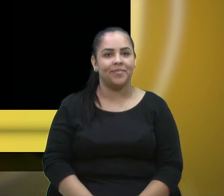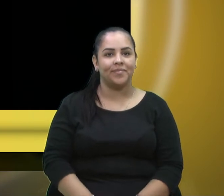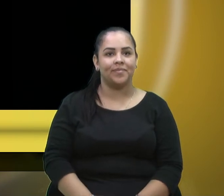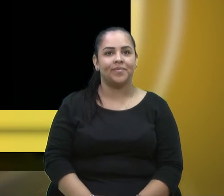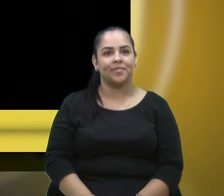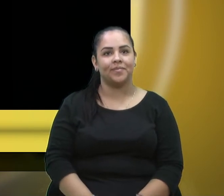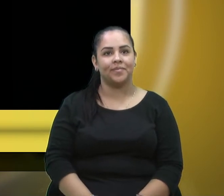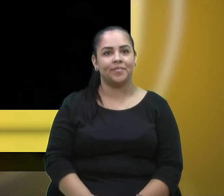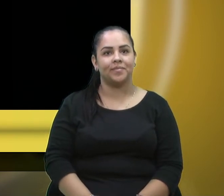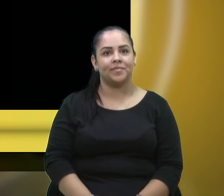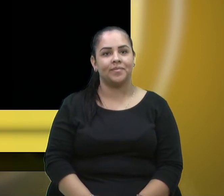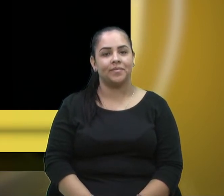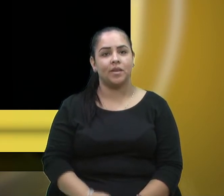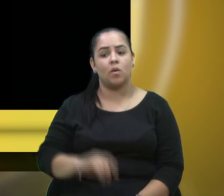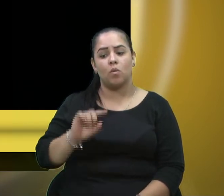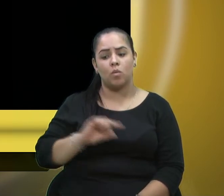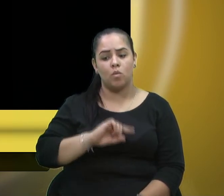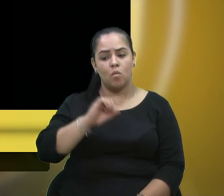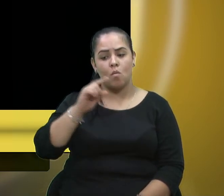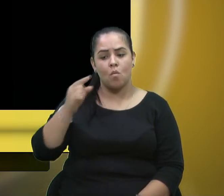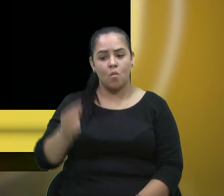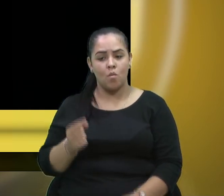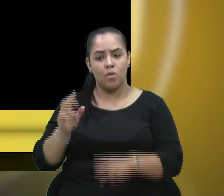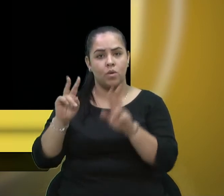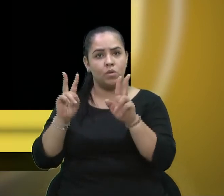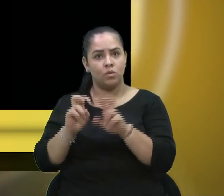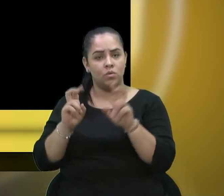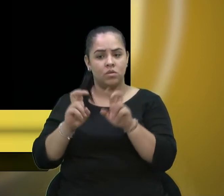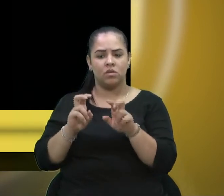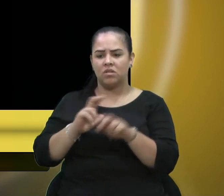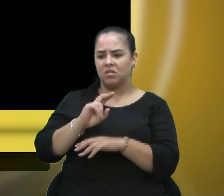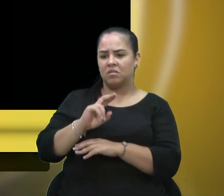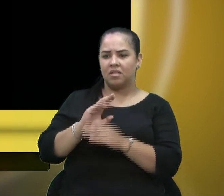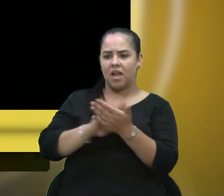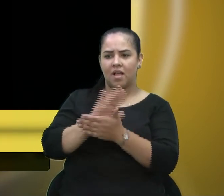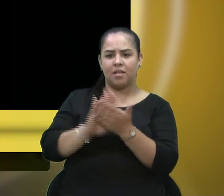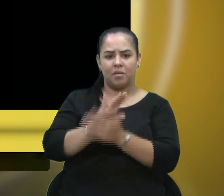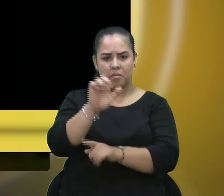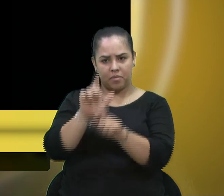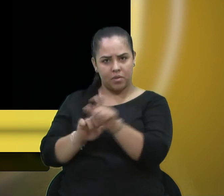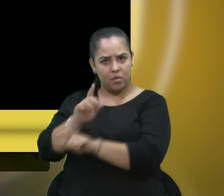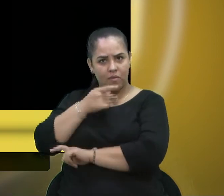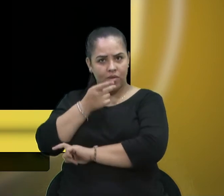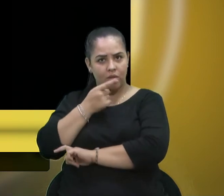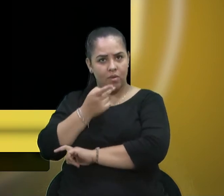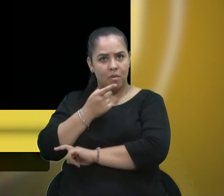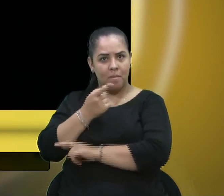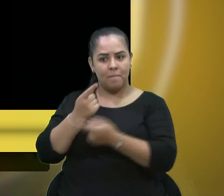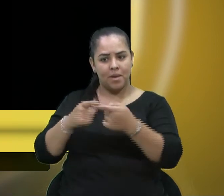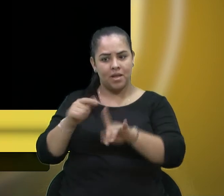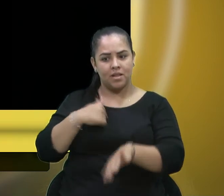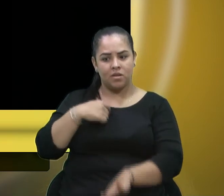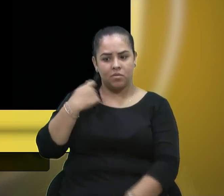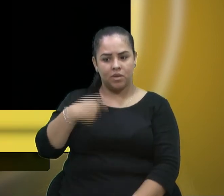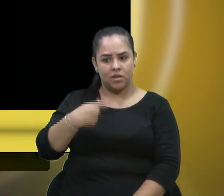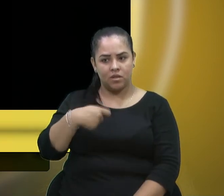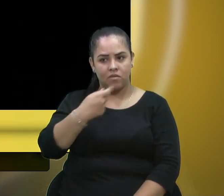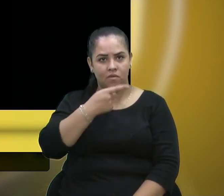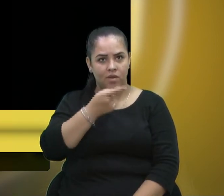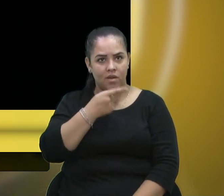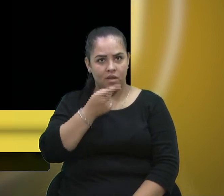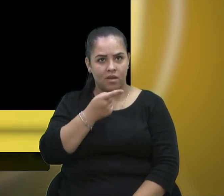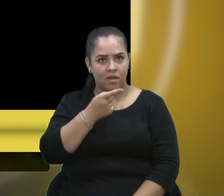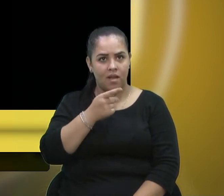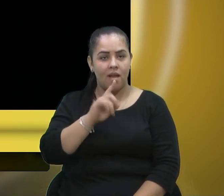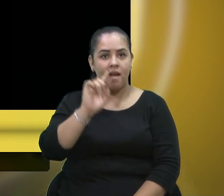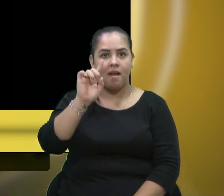E um outro tema que ninguém puxou aqui, mas que eu preciso me manifestar é o